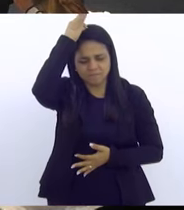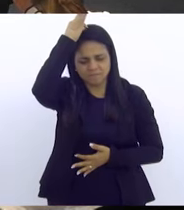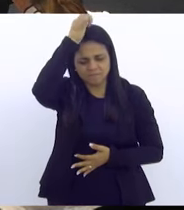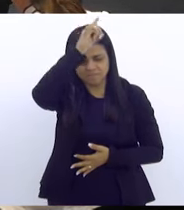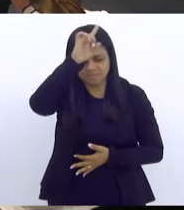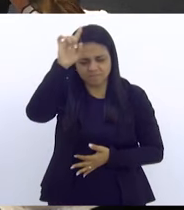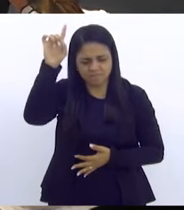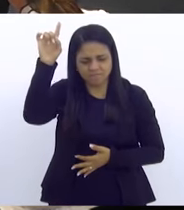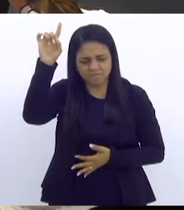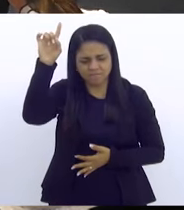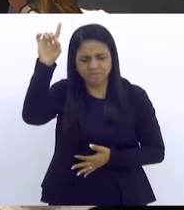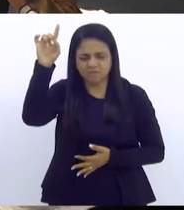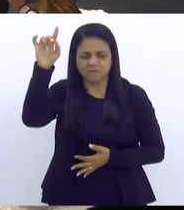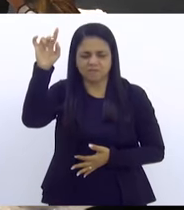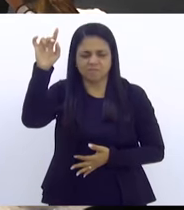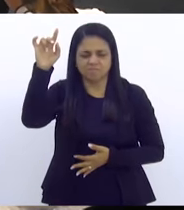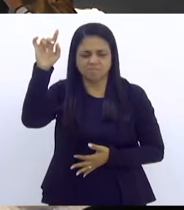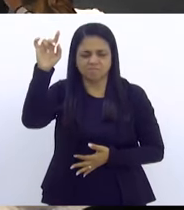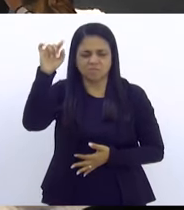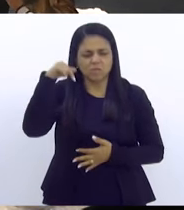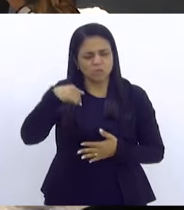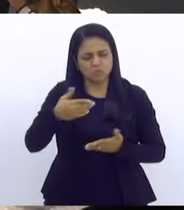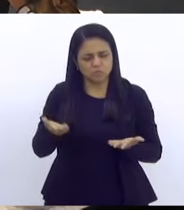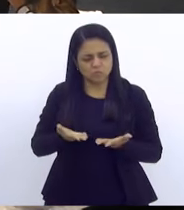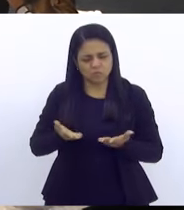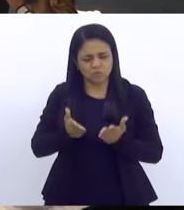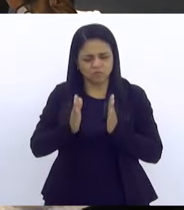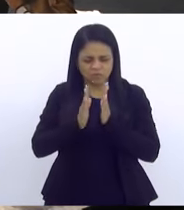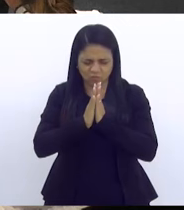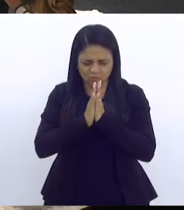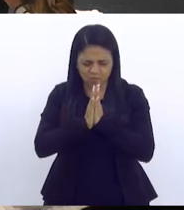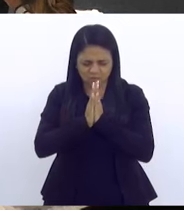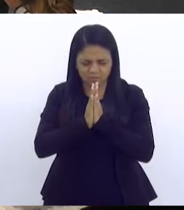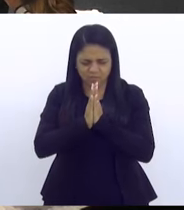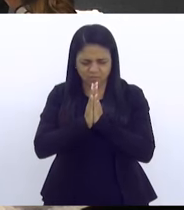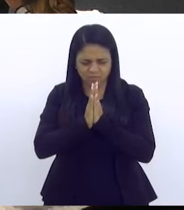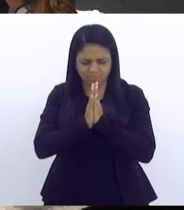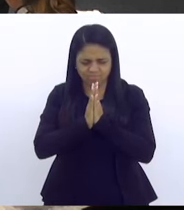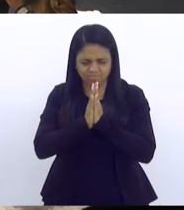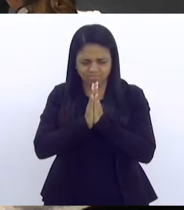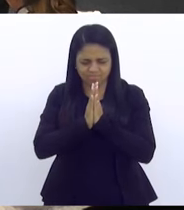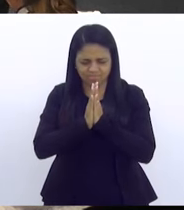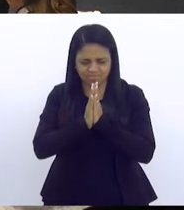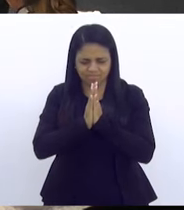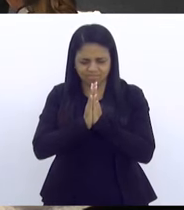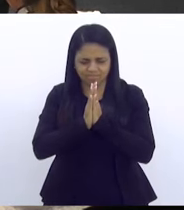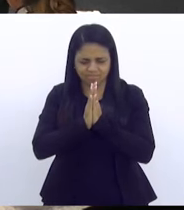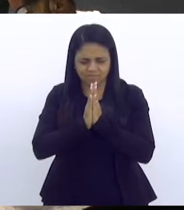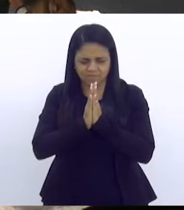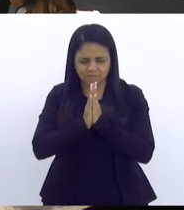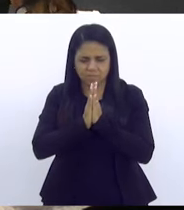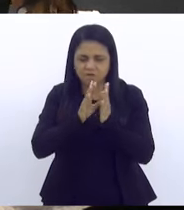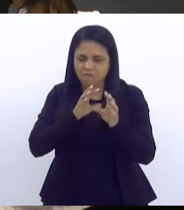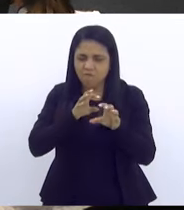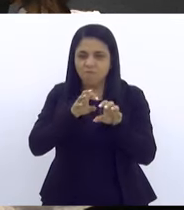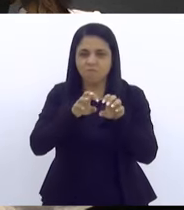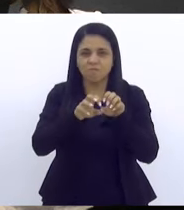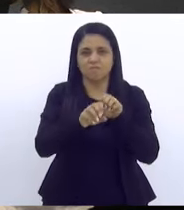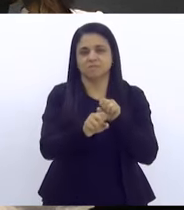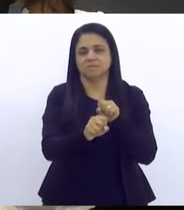não poderia deixar de fazer o que estou fazendo agora aqui, até pela nossa formação,